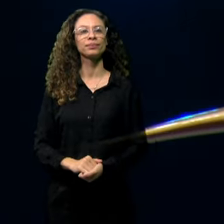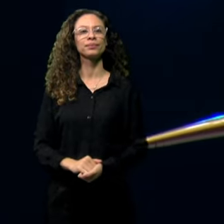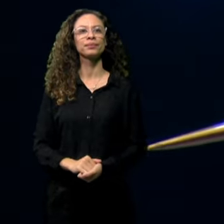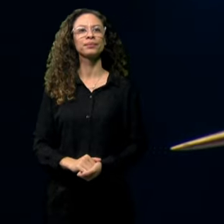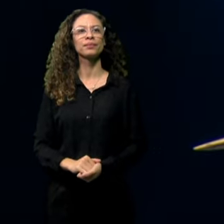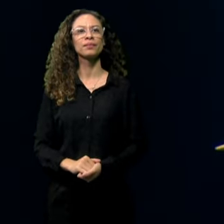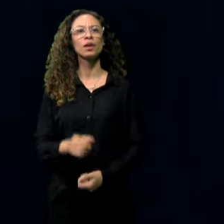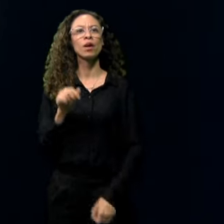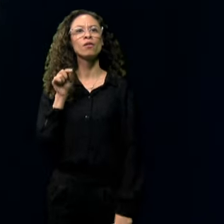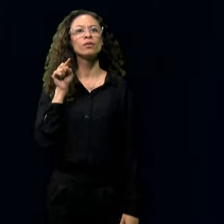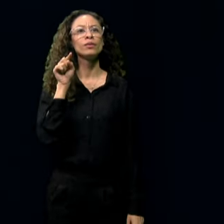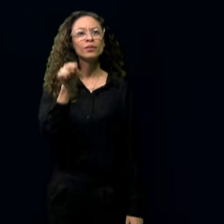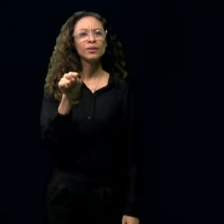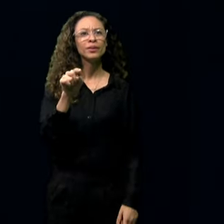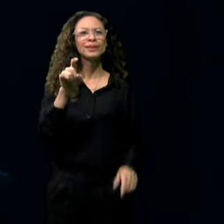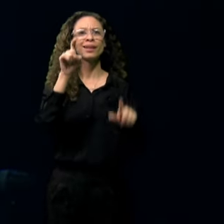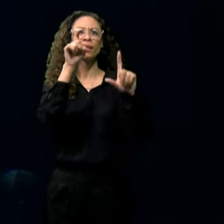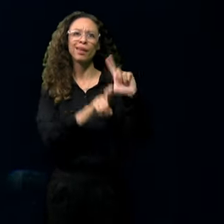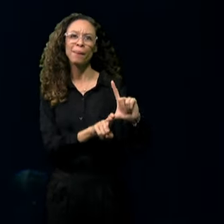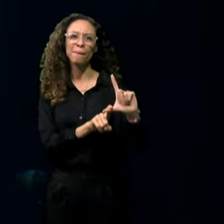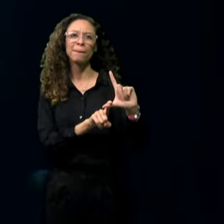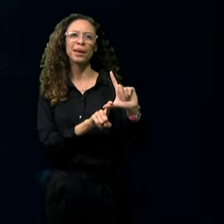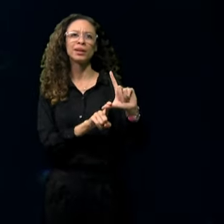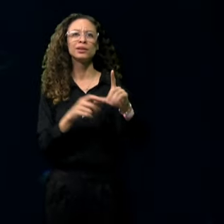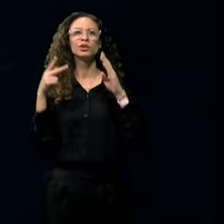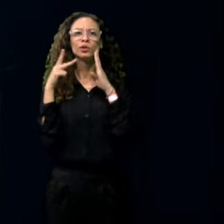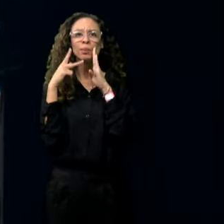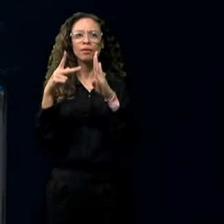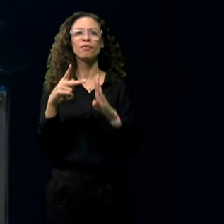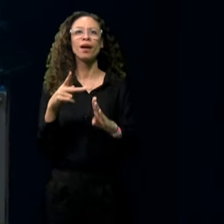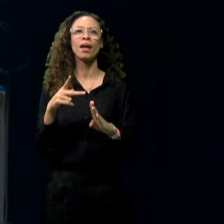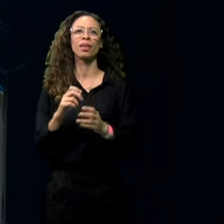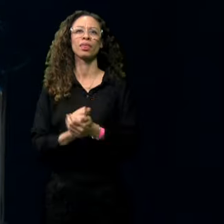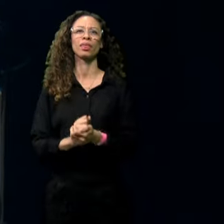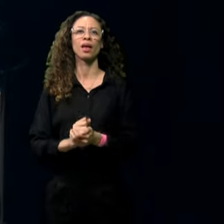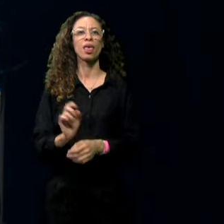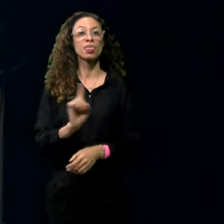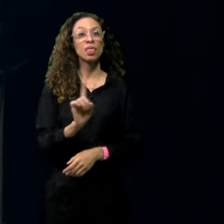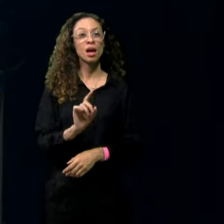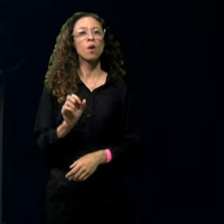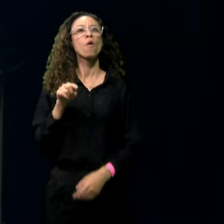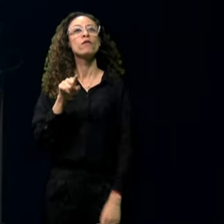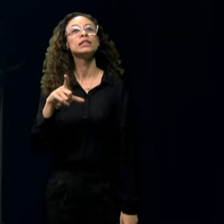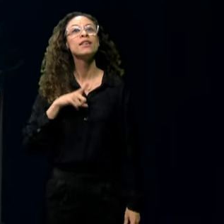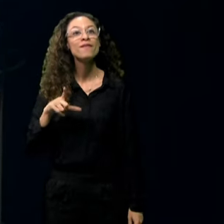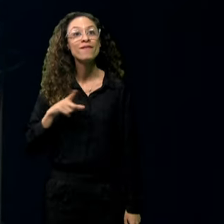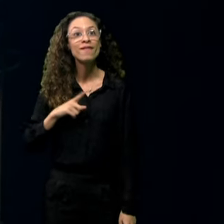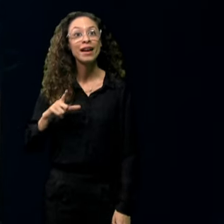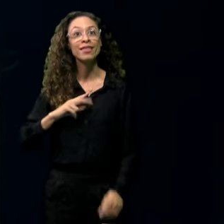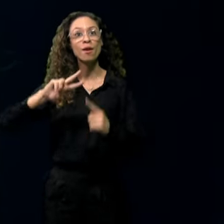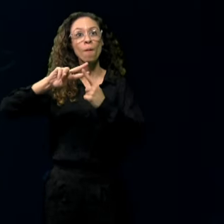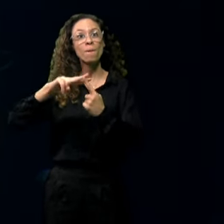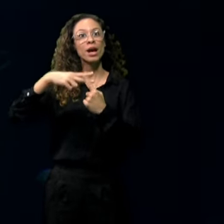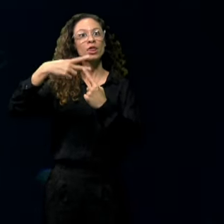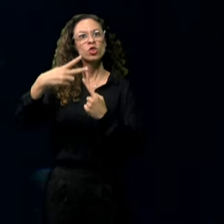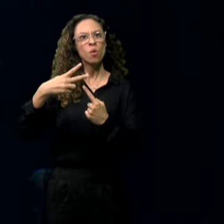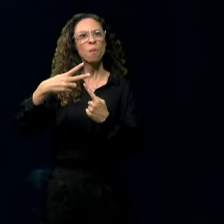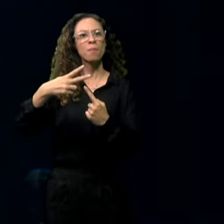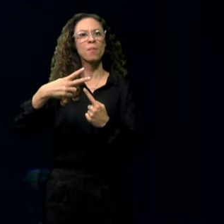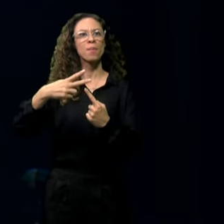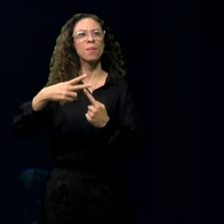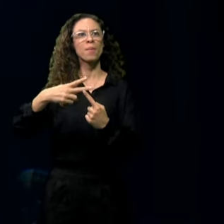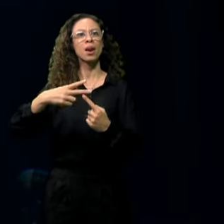você não depender do profeta e a dupla por são do Espírito você vai ter uma dupla por som de batalhas